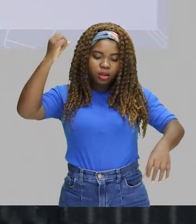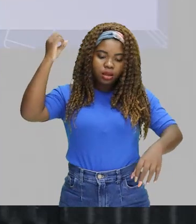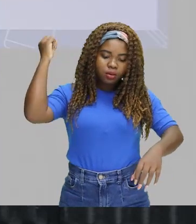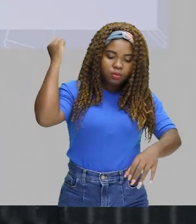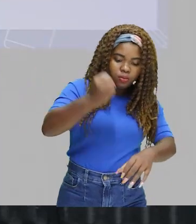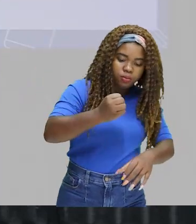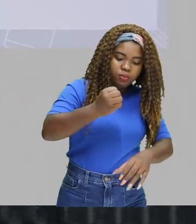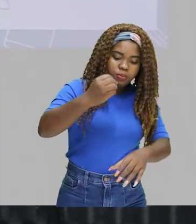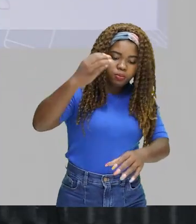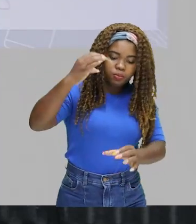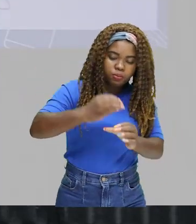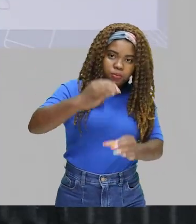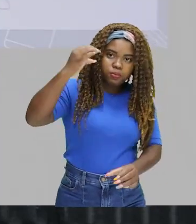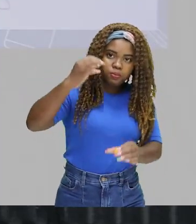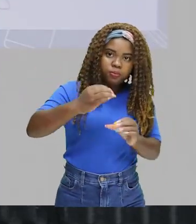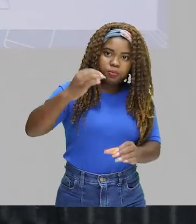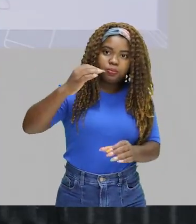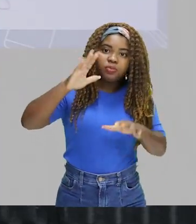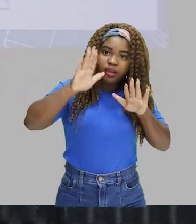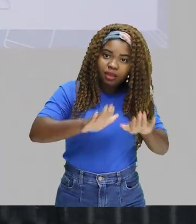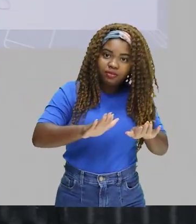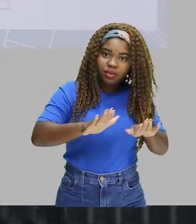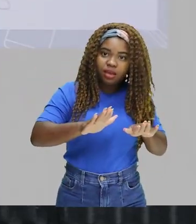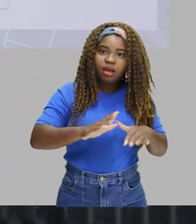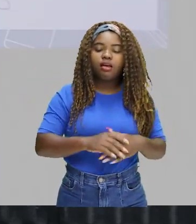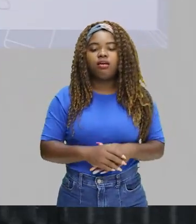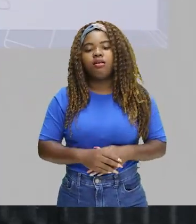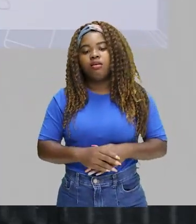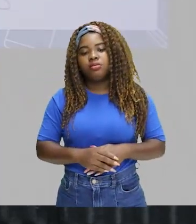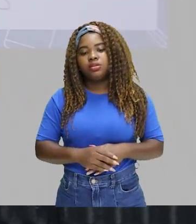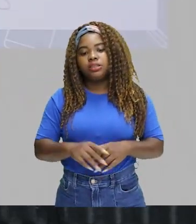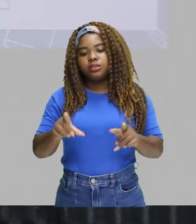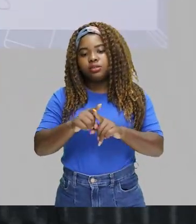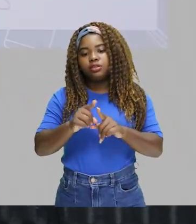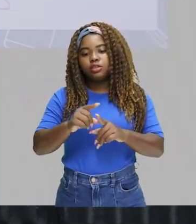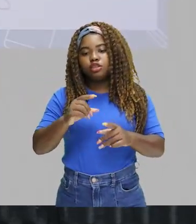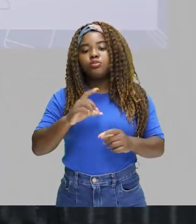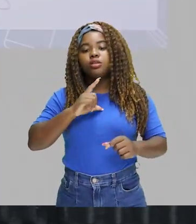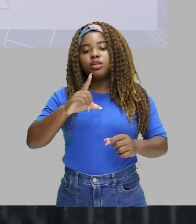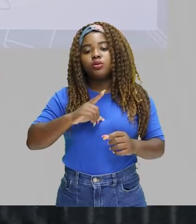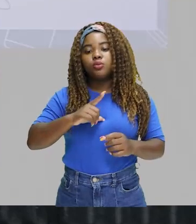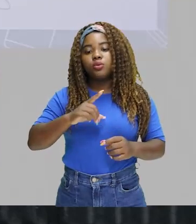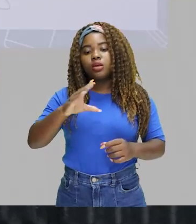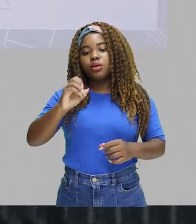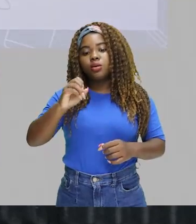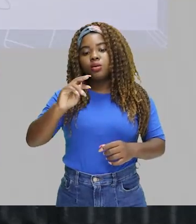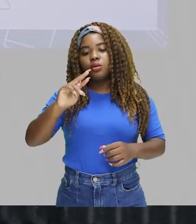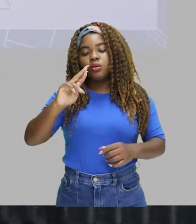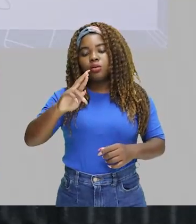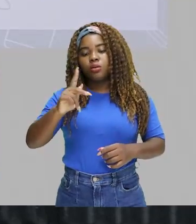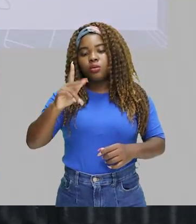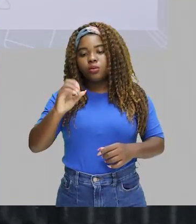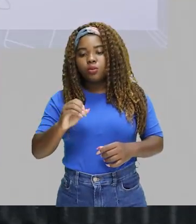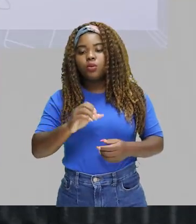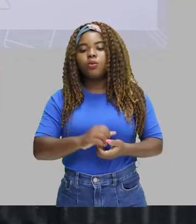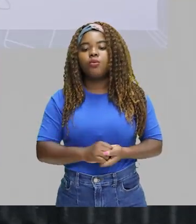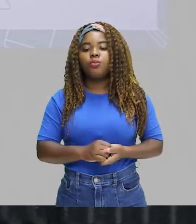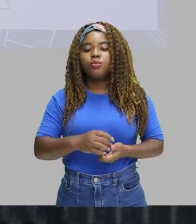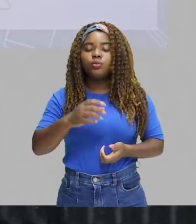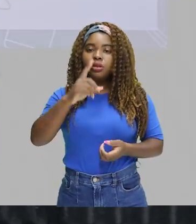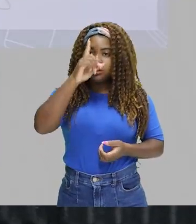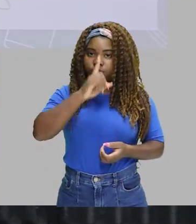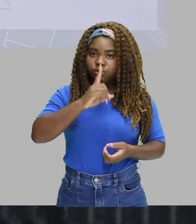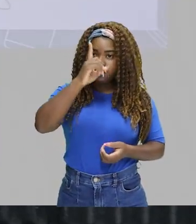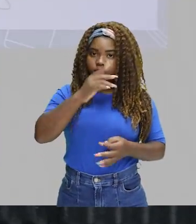a cabeça. Nós temos ainda aqui, ó, o corpo do dardo, que é a outra parte, essa amarelinha aí,